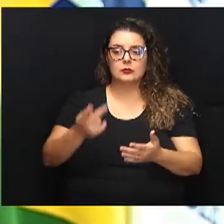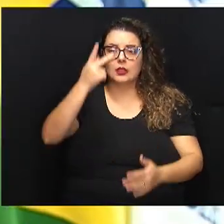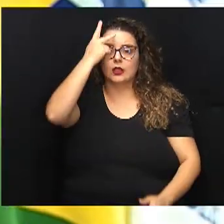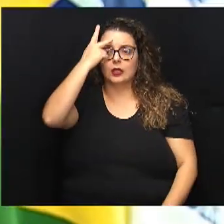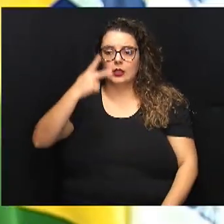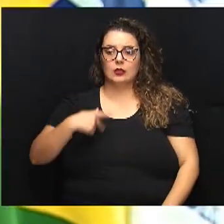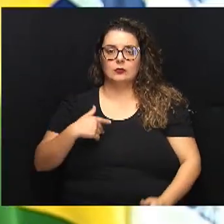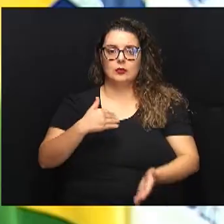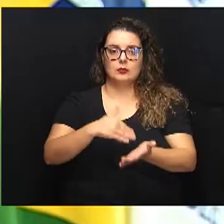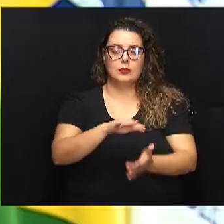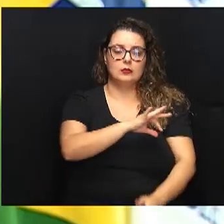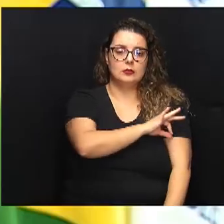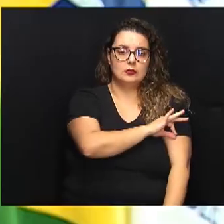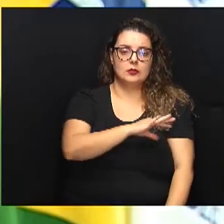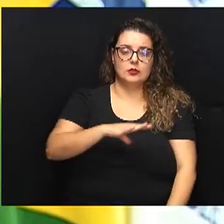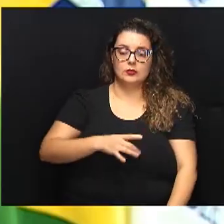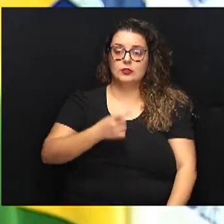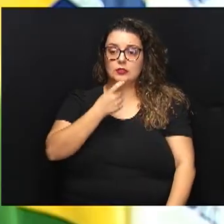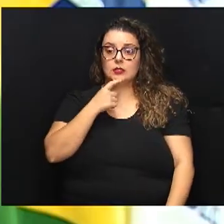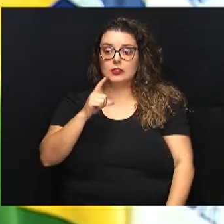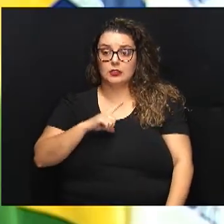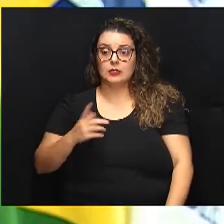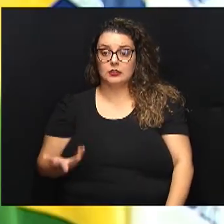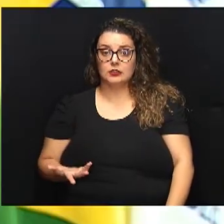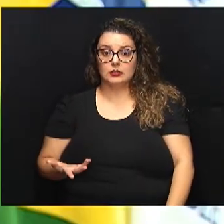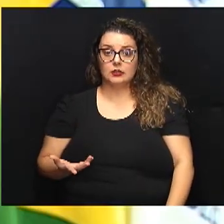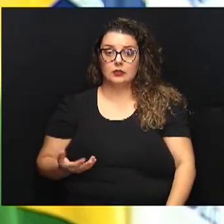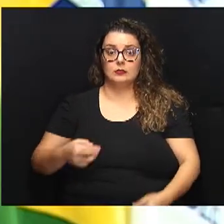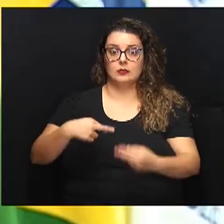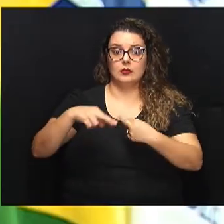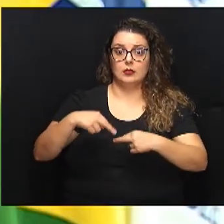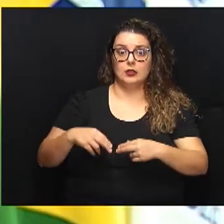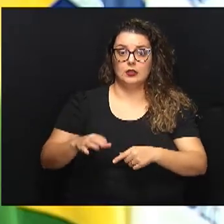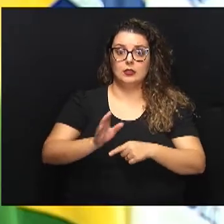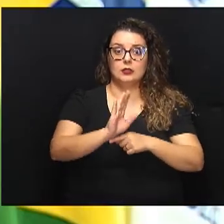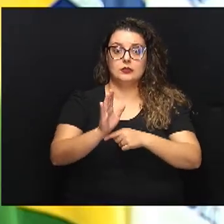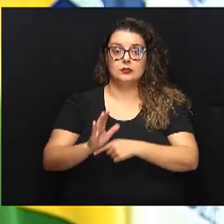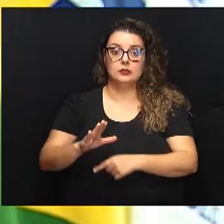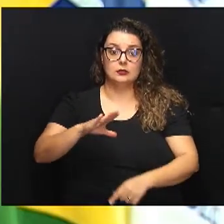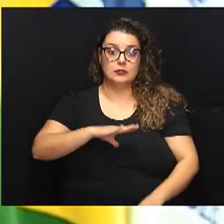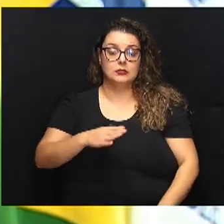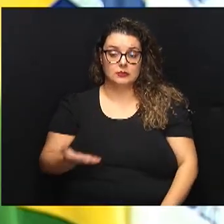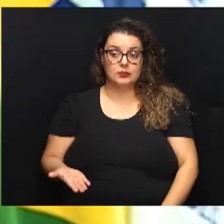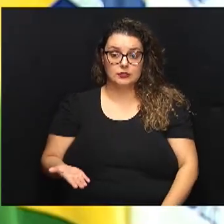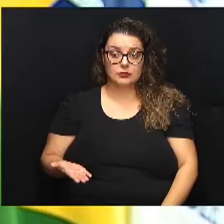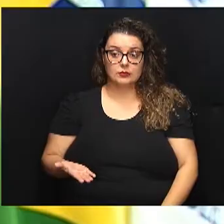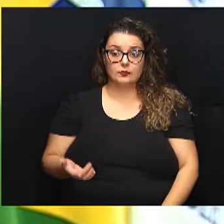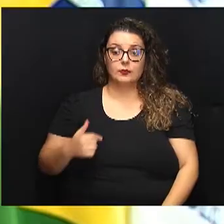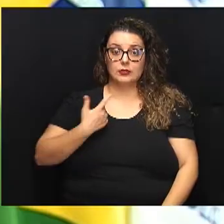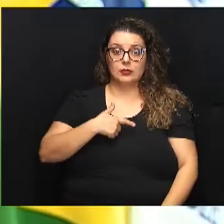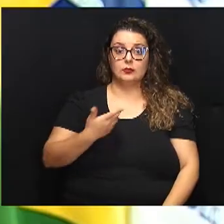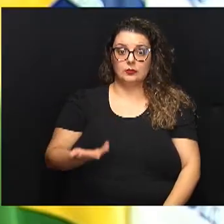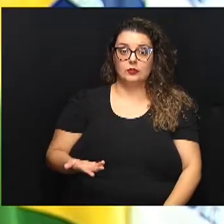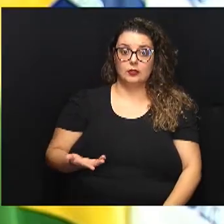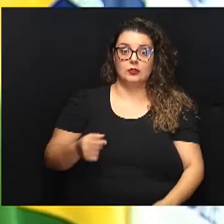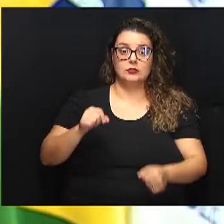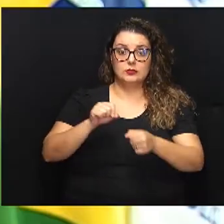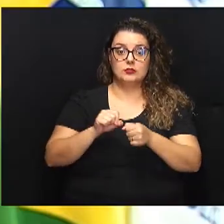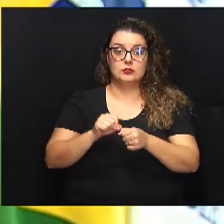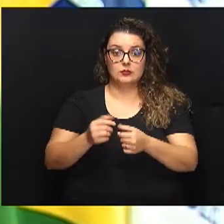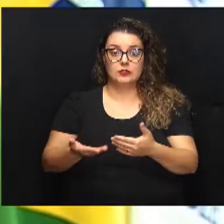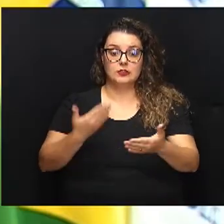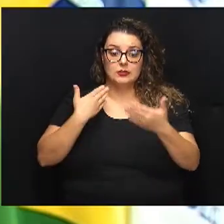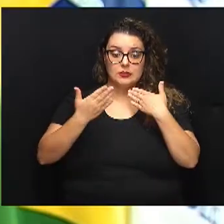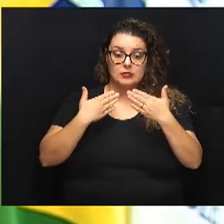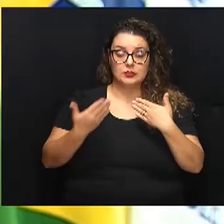Secretaria, a Prefeitura de Campinas tem para a questão do cinema na cidade, né? Então a gente fez essa